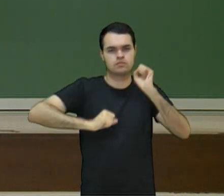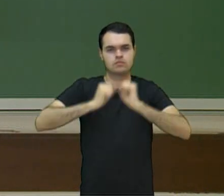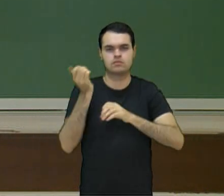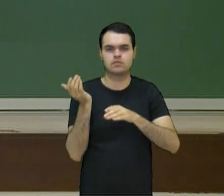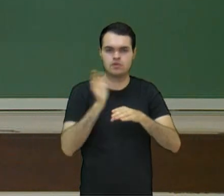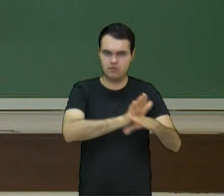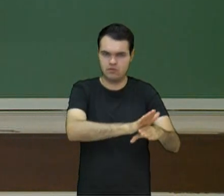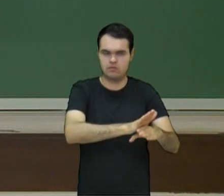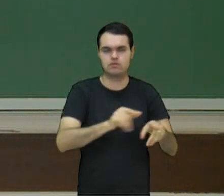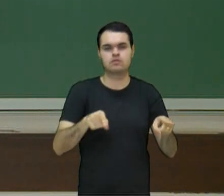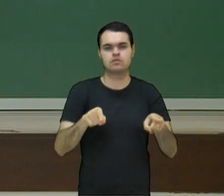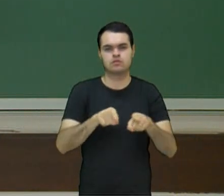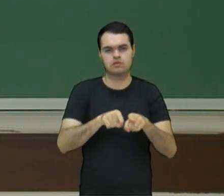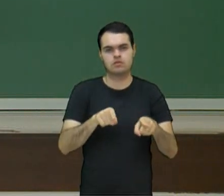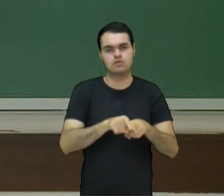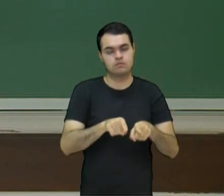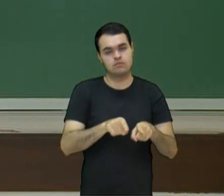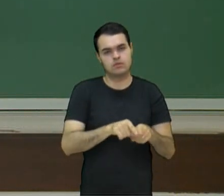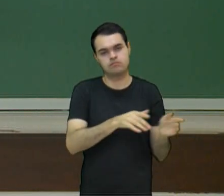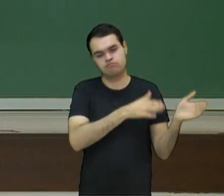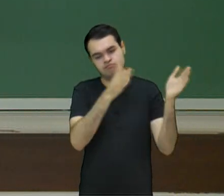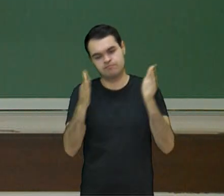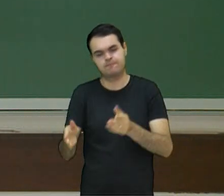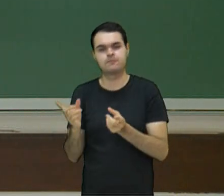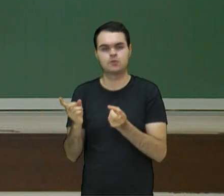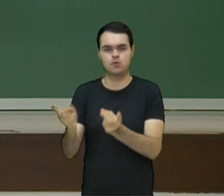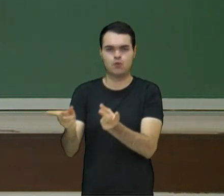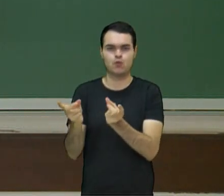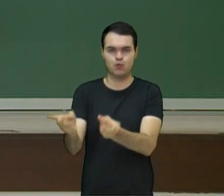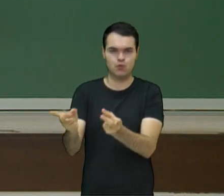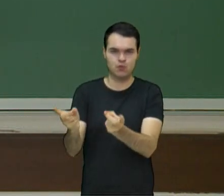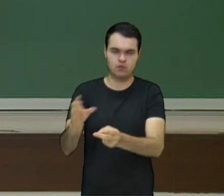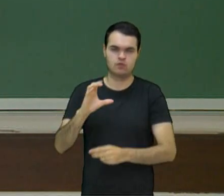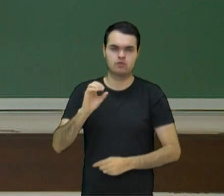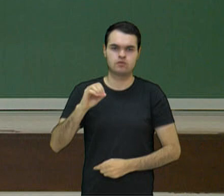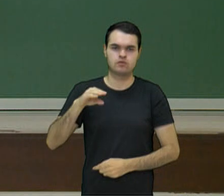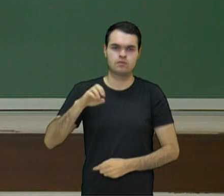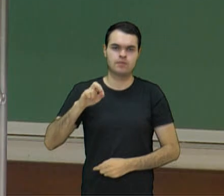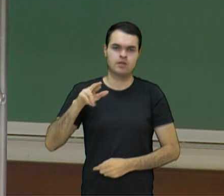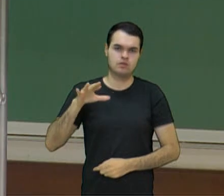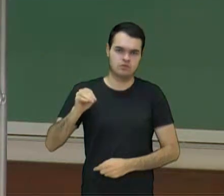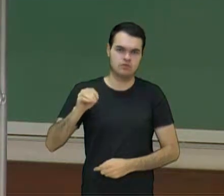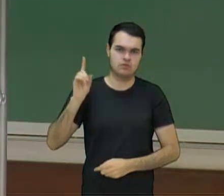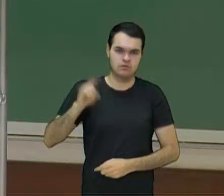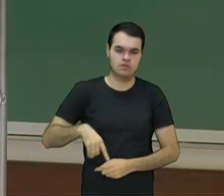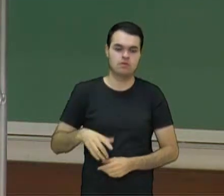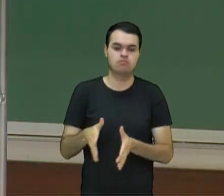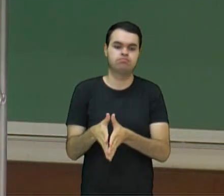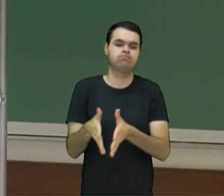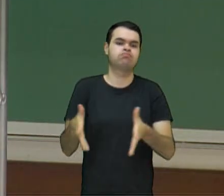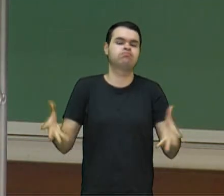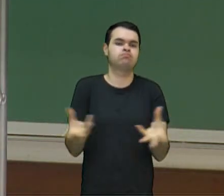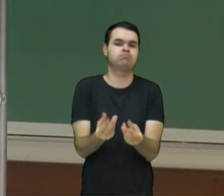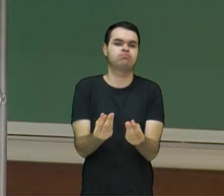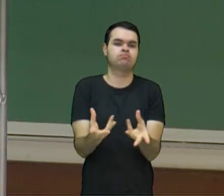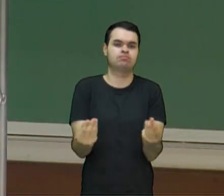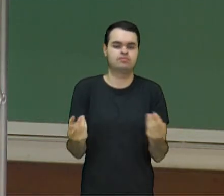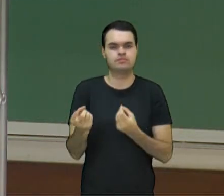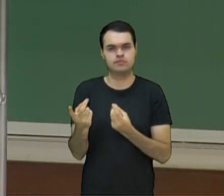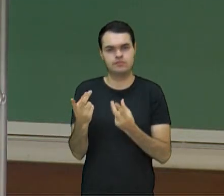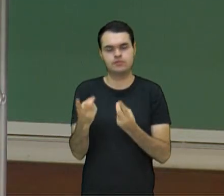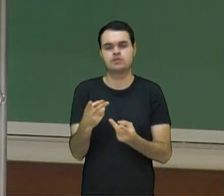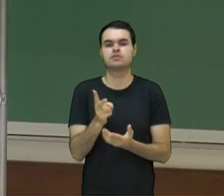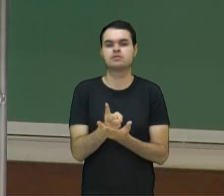favorecidas. E, consequentemente, o comércio. Essa grande produção agrícola e pecuária, eles